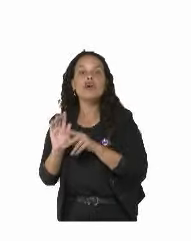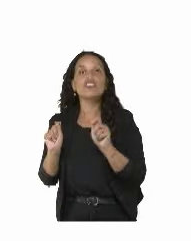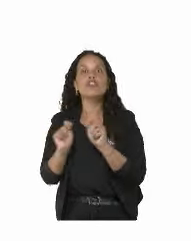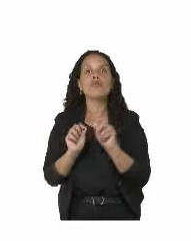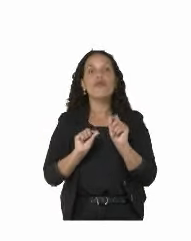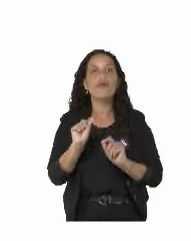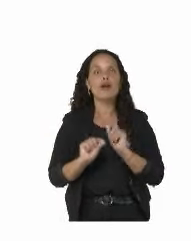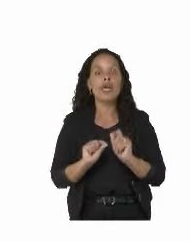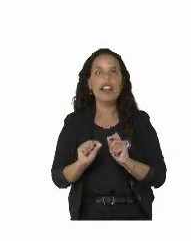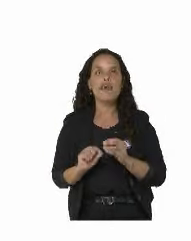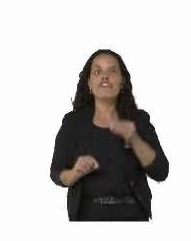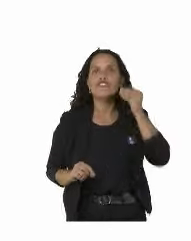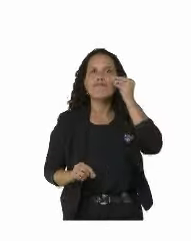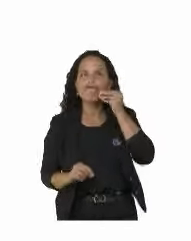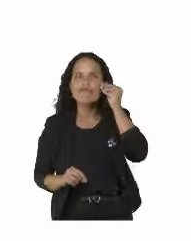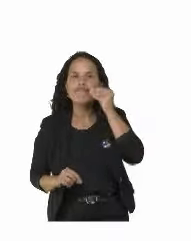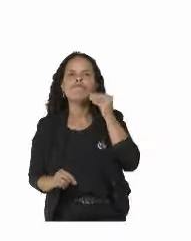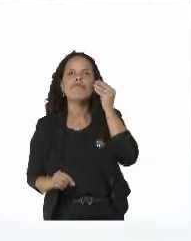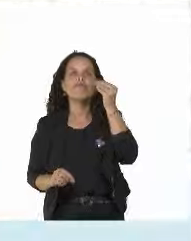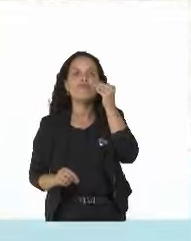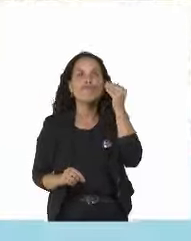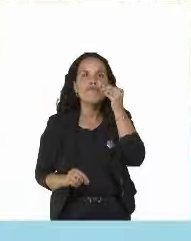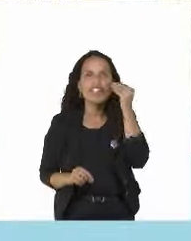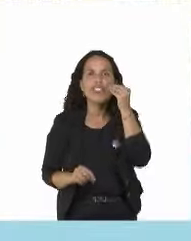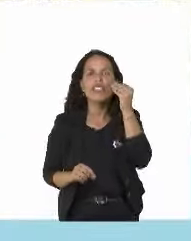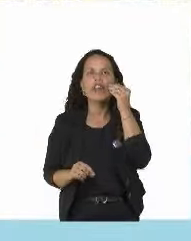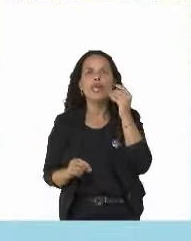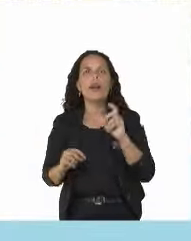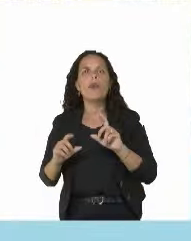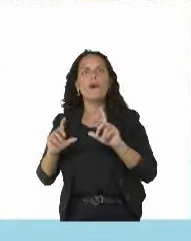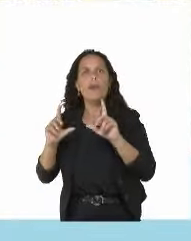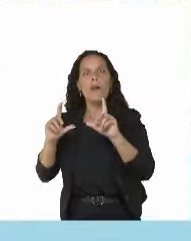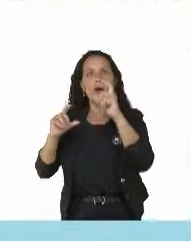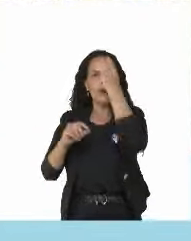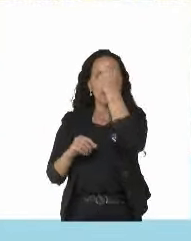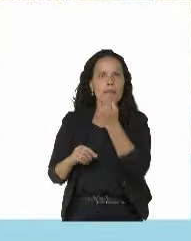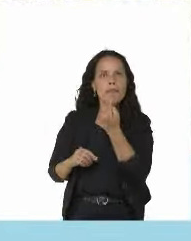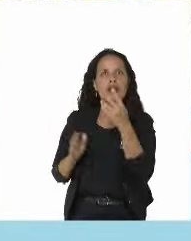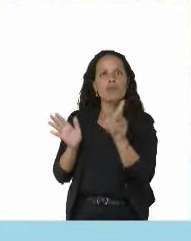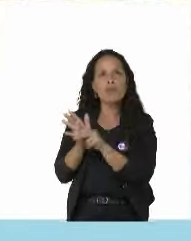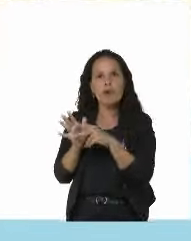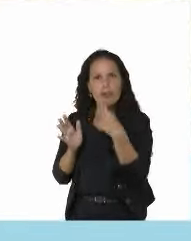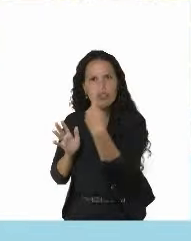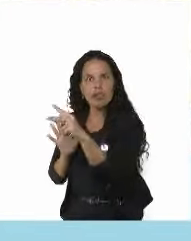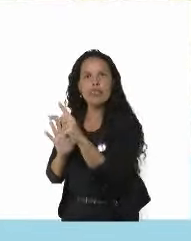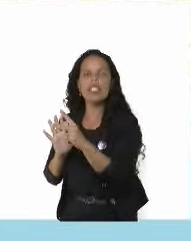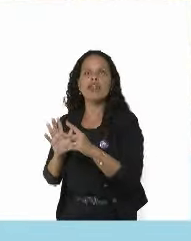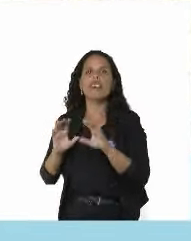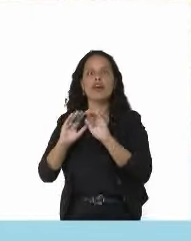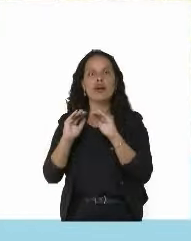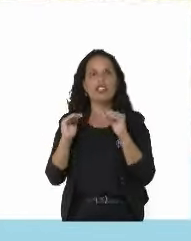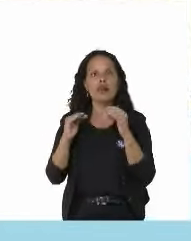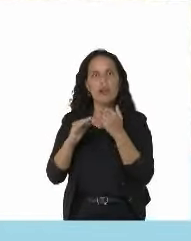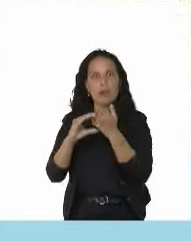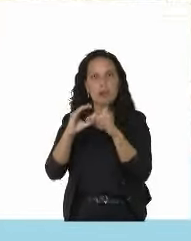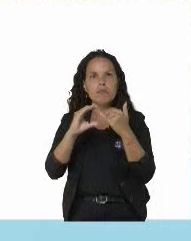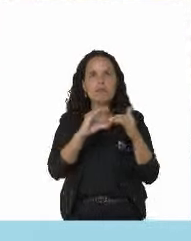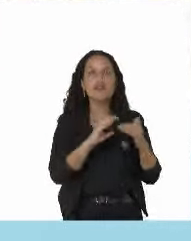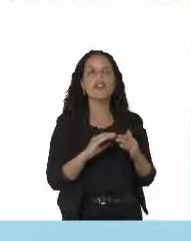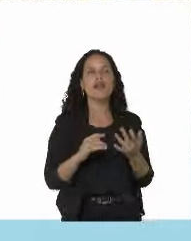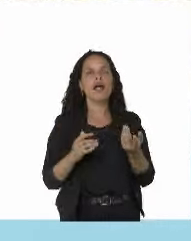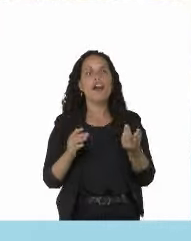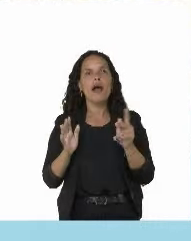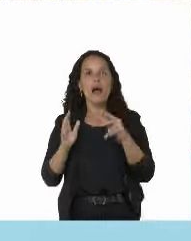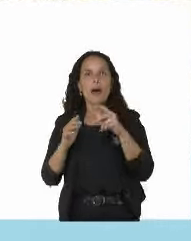muito, eu usei imagens da própria campanha, tá? Para a gente poder pegar essa estética. Então, eu misturei o meu prompt de palavras com as imagens